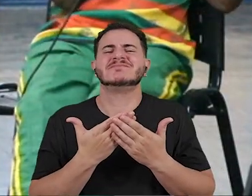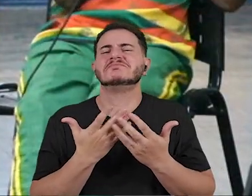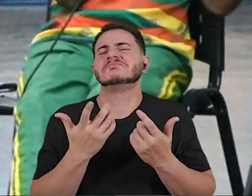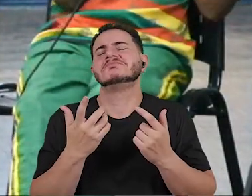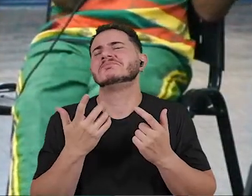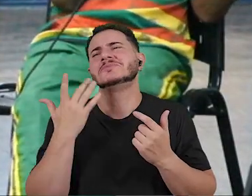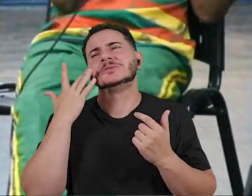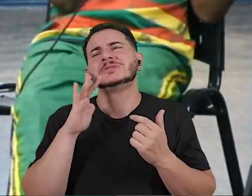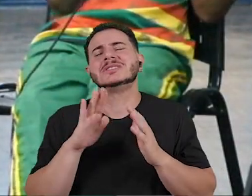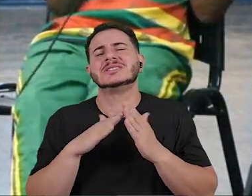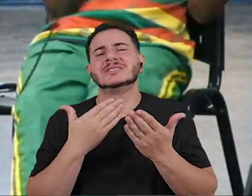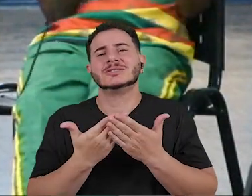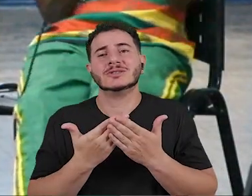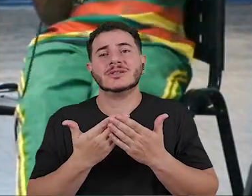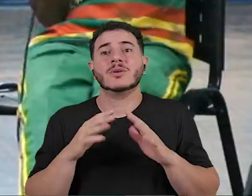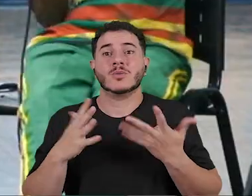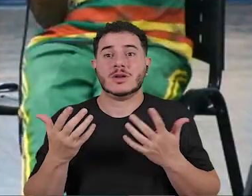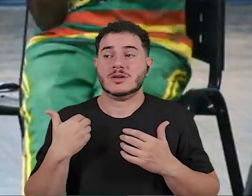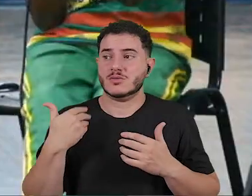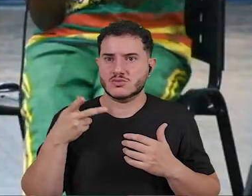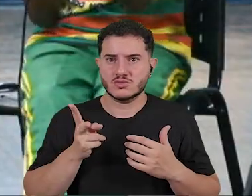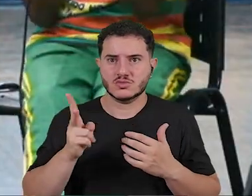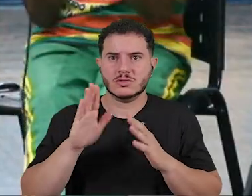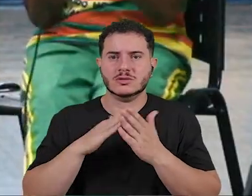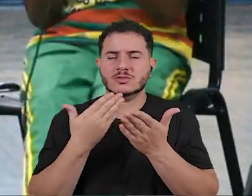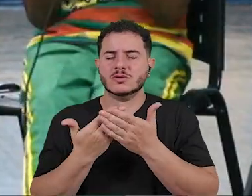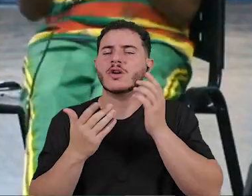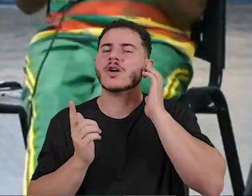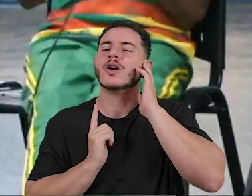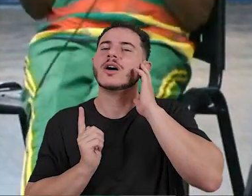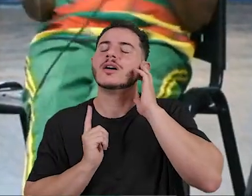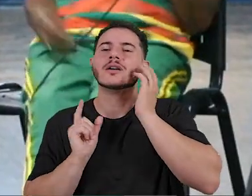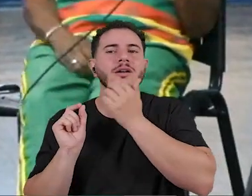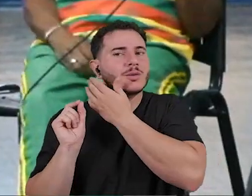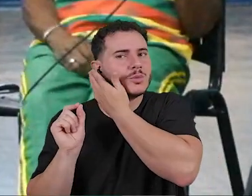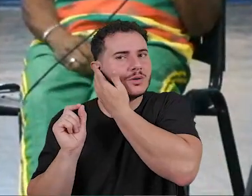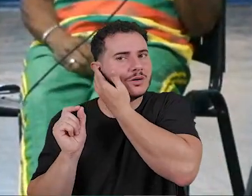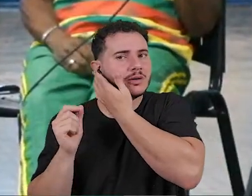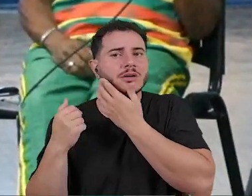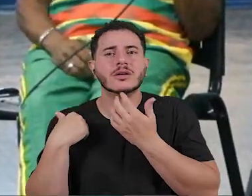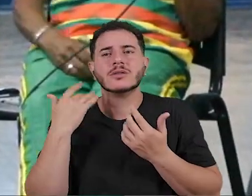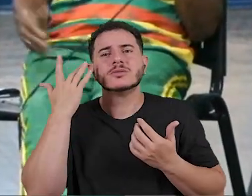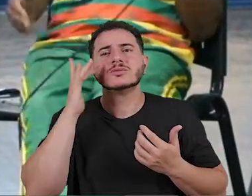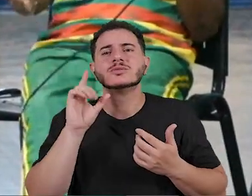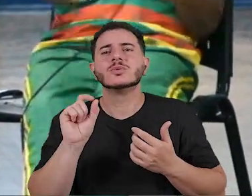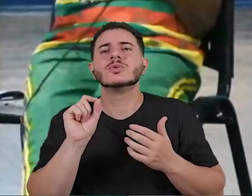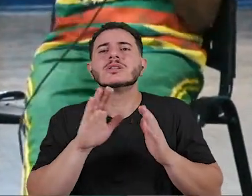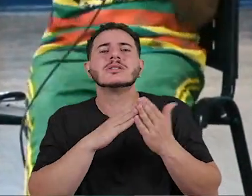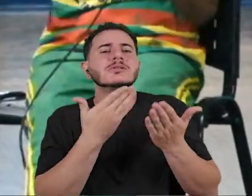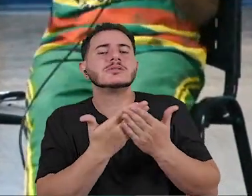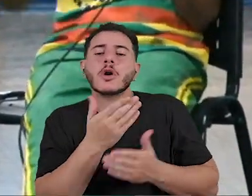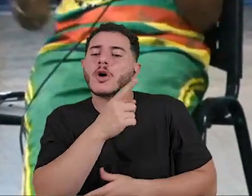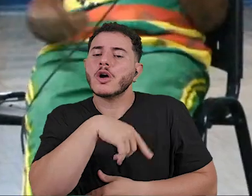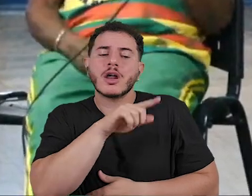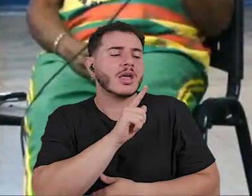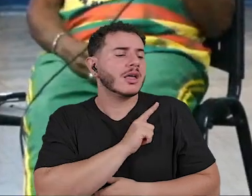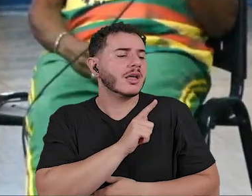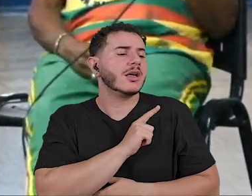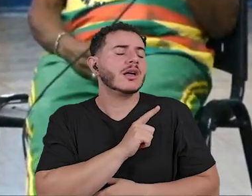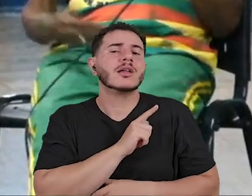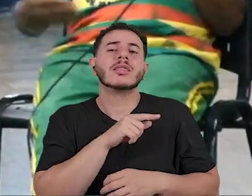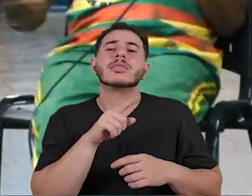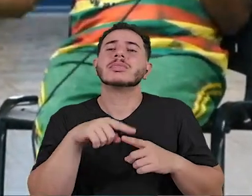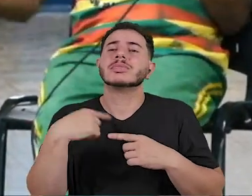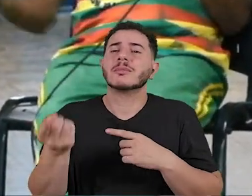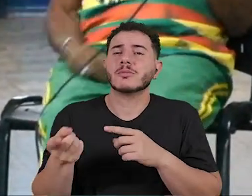dizia, Zeca, eu não sei por que essa escola tem esse pessoal. Depois que o pessoal se aposenta, desaparece, não passa nem pela porta. Eu